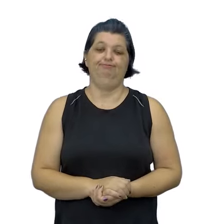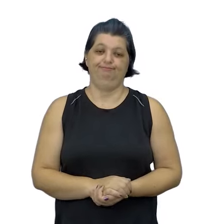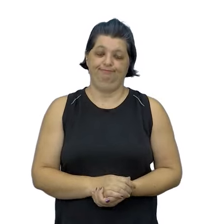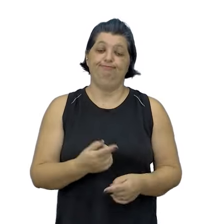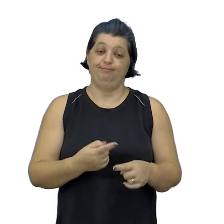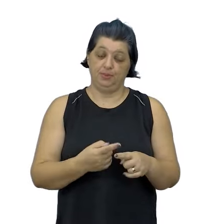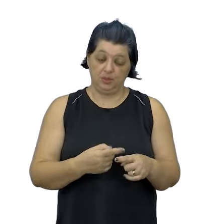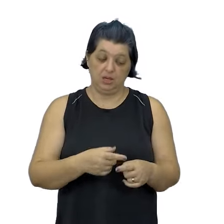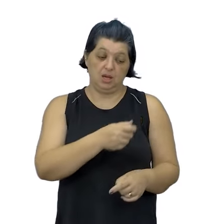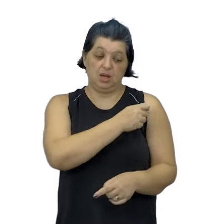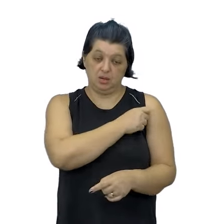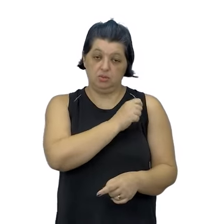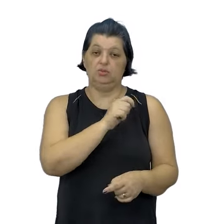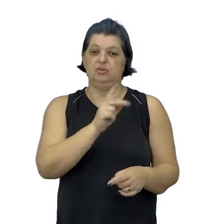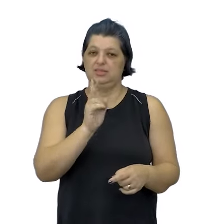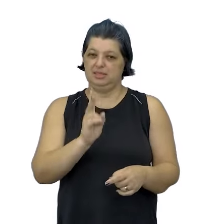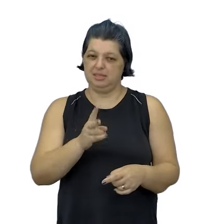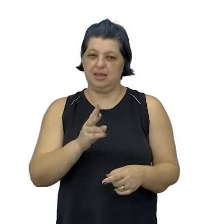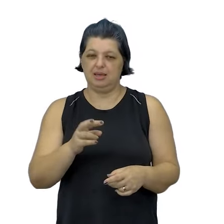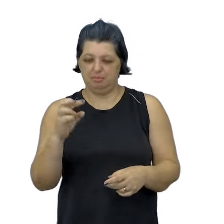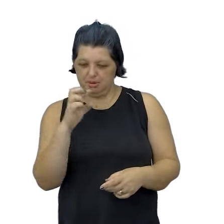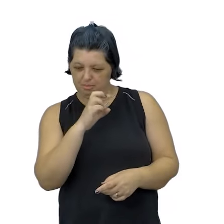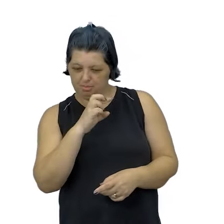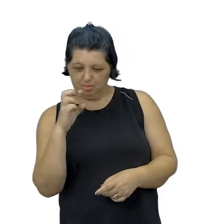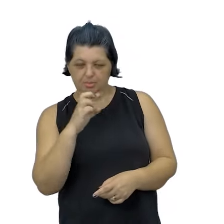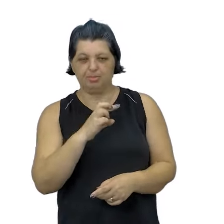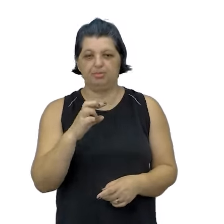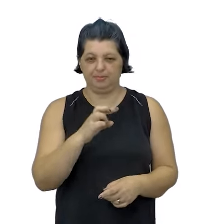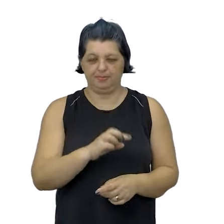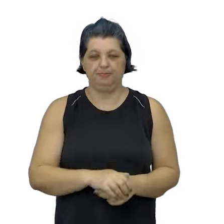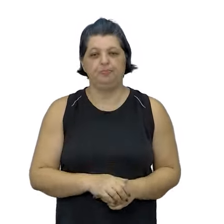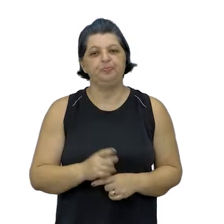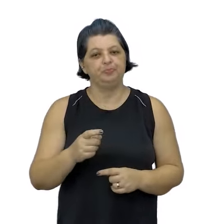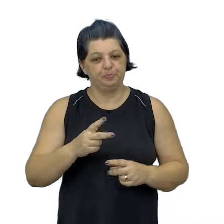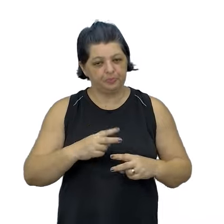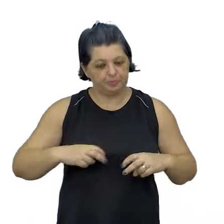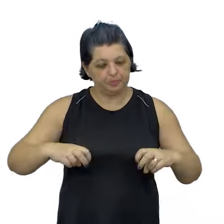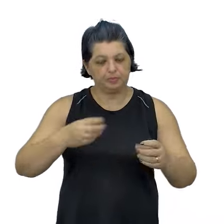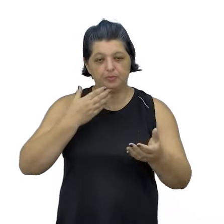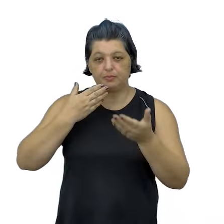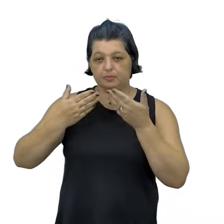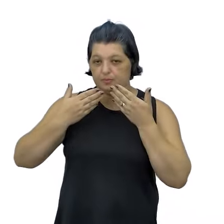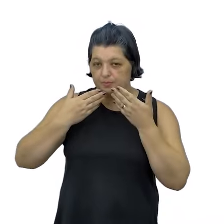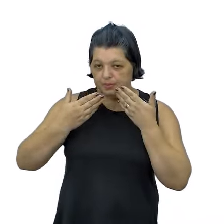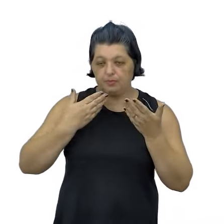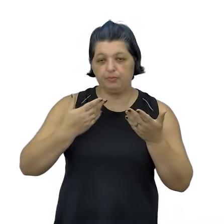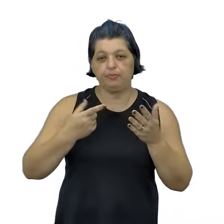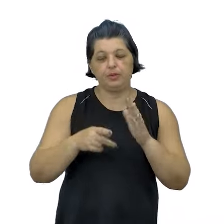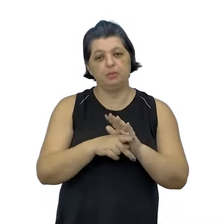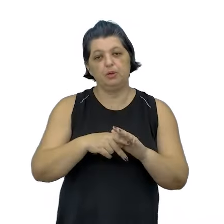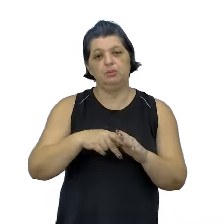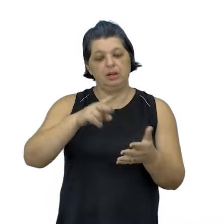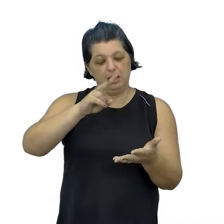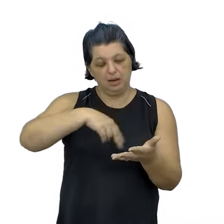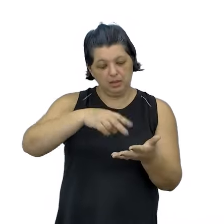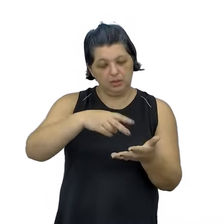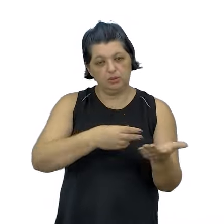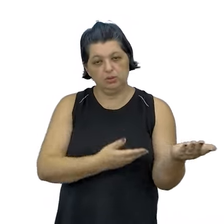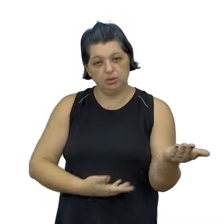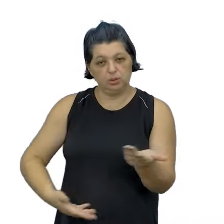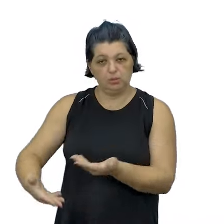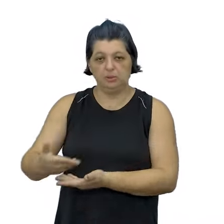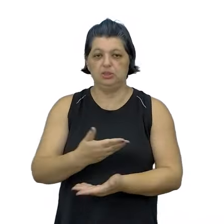observam bastante. Então, é interessante que você realize essa roda da conversa, faça uma leitura compartilhada,